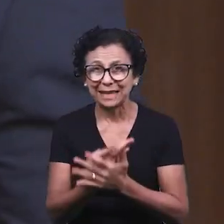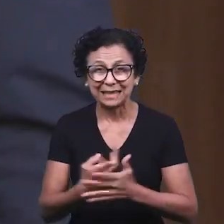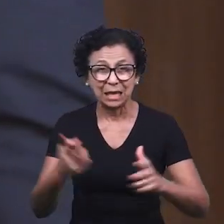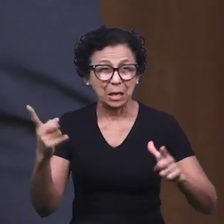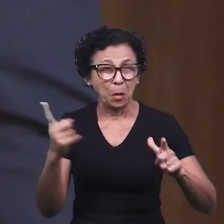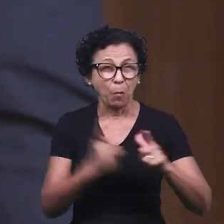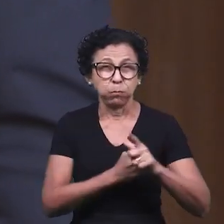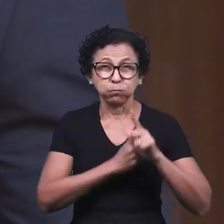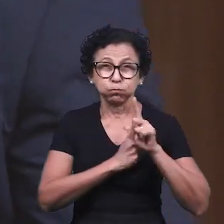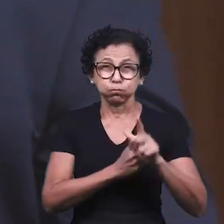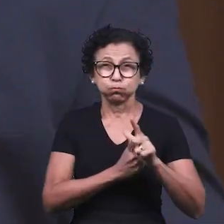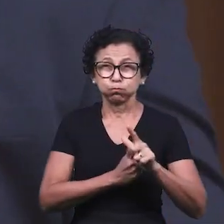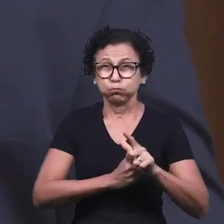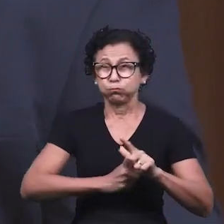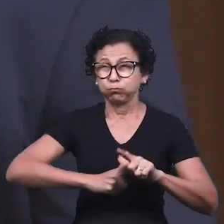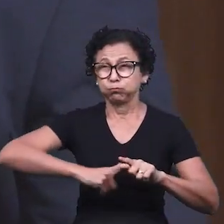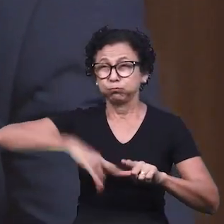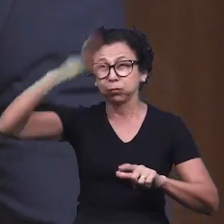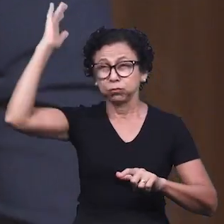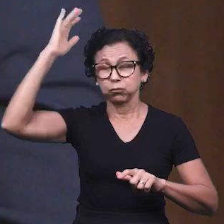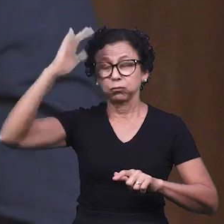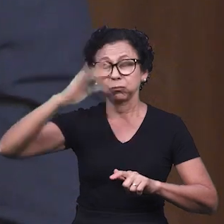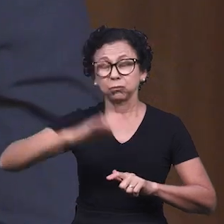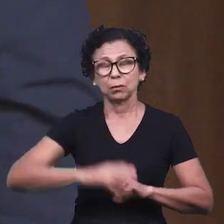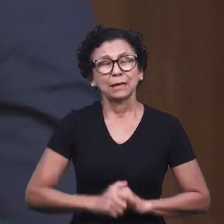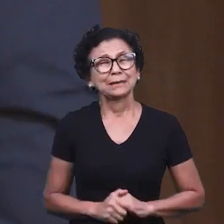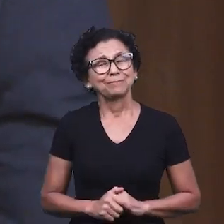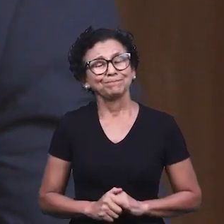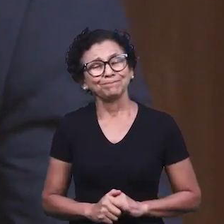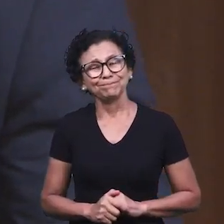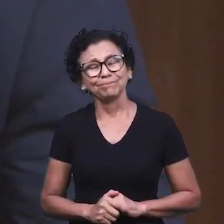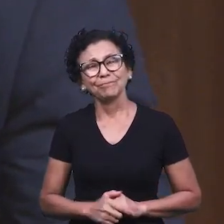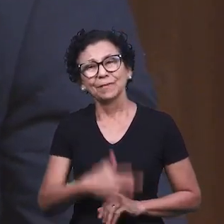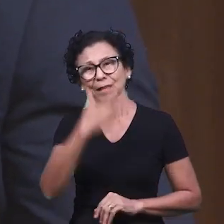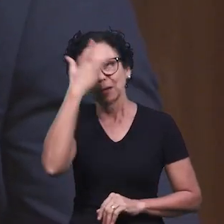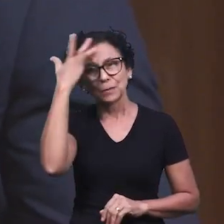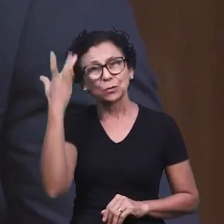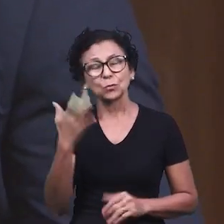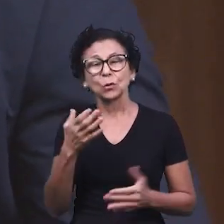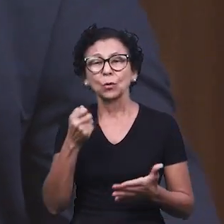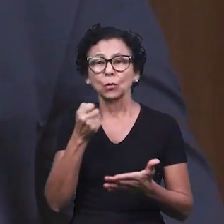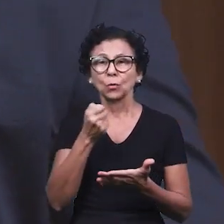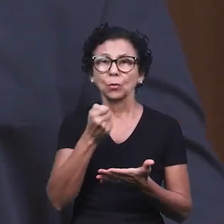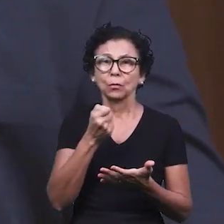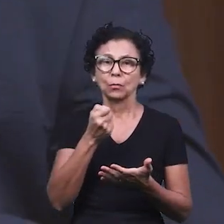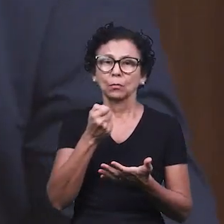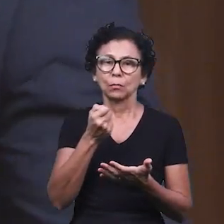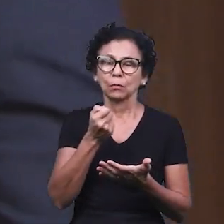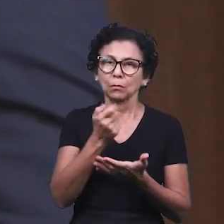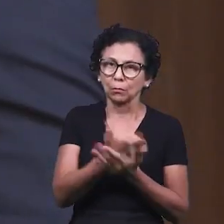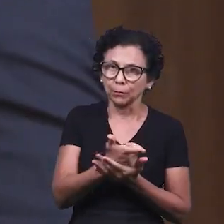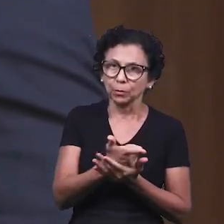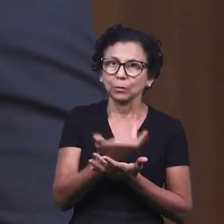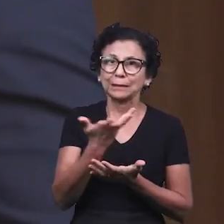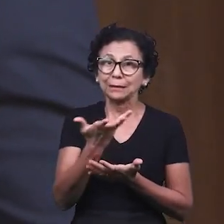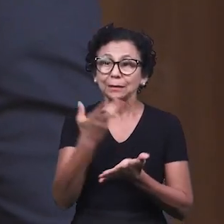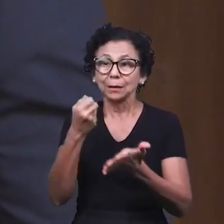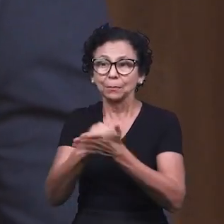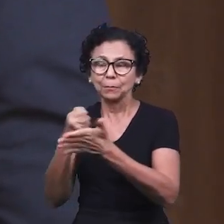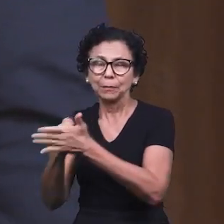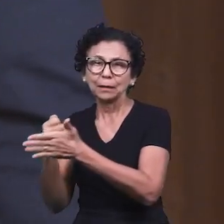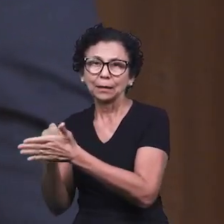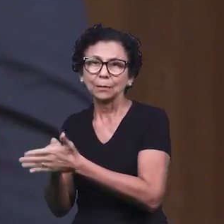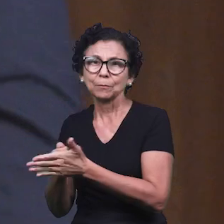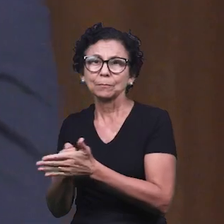superendividamento de forma de boa fé e que a pessoa no futuro, né, igual já foi comentado, que seja por uma enfermidade, uma enchente ou qualquer